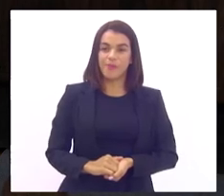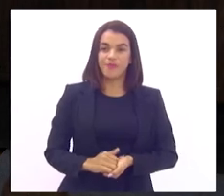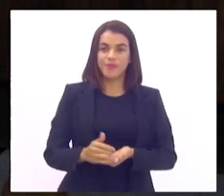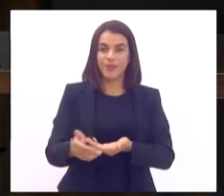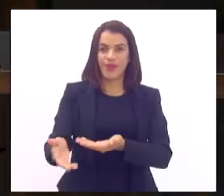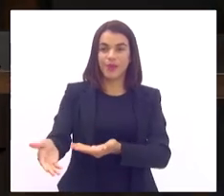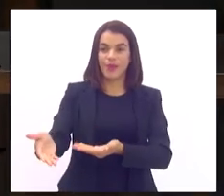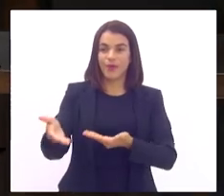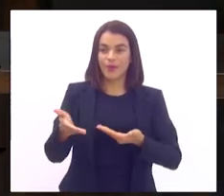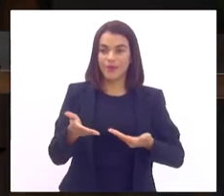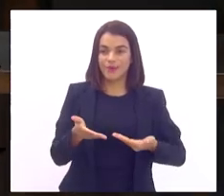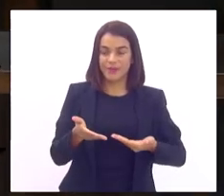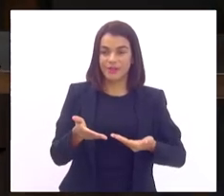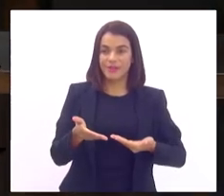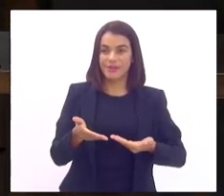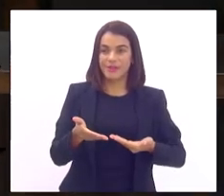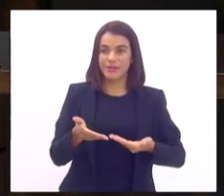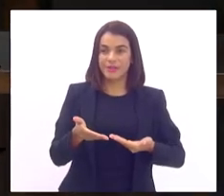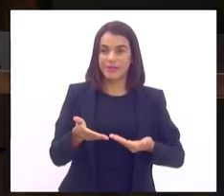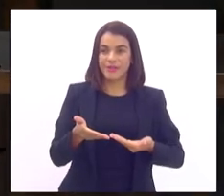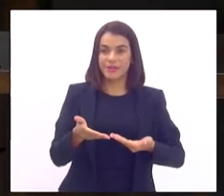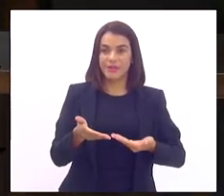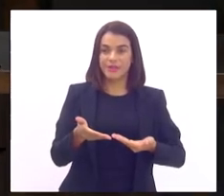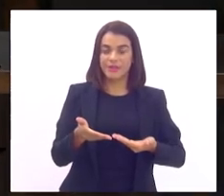Convidar o